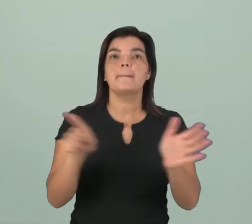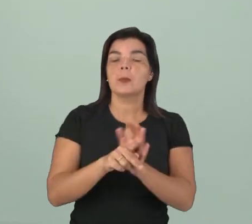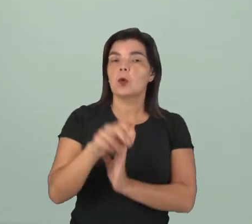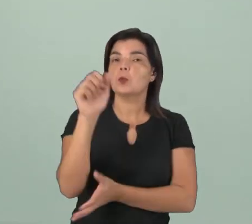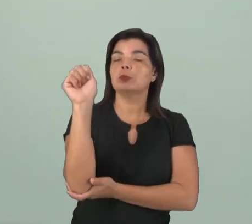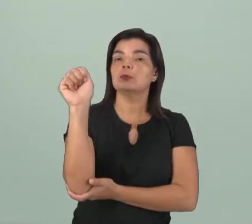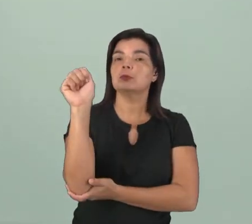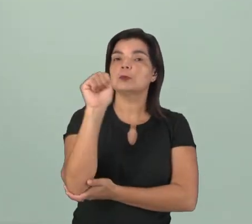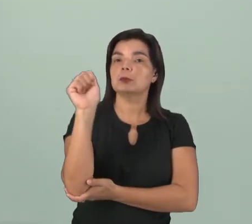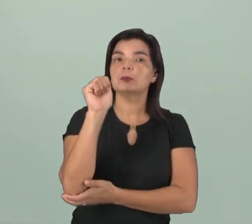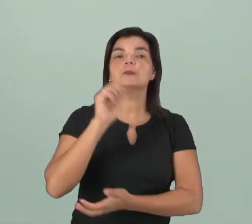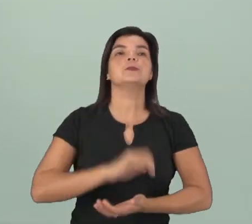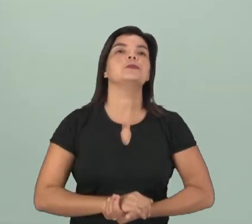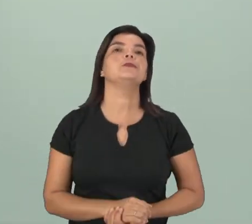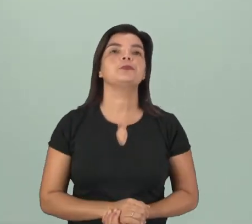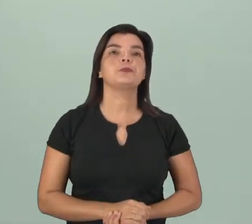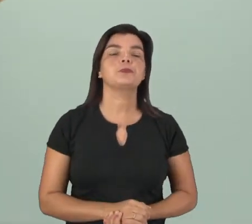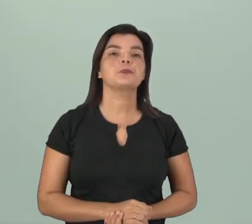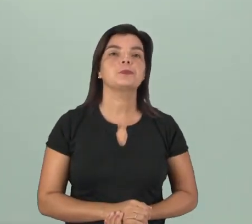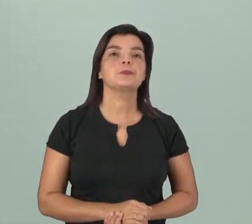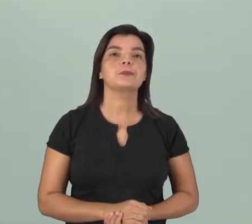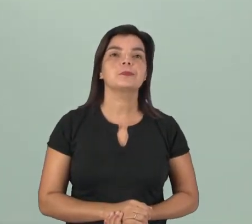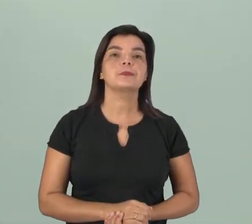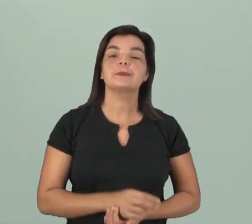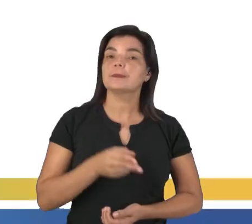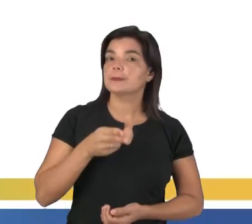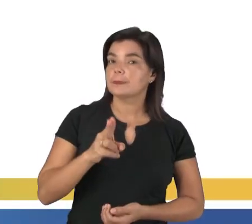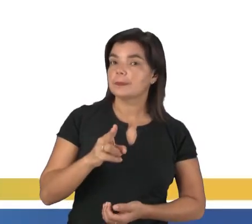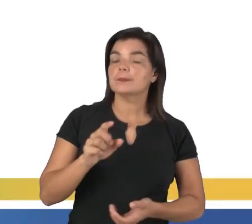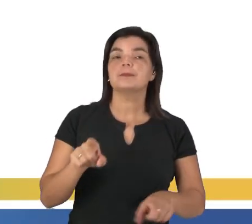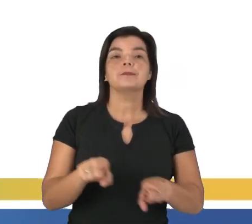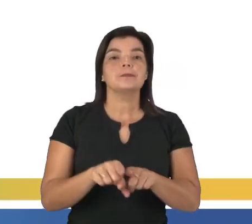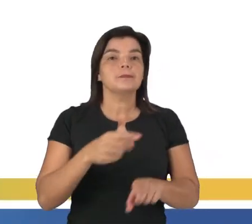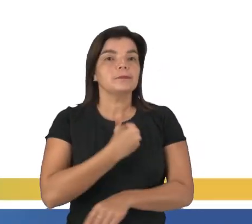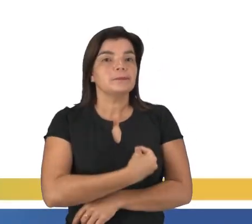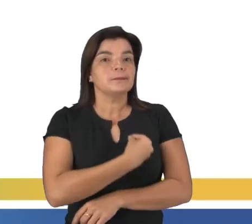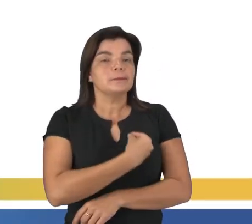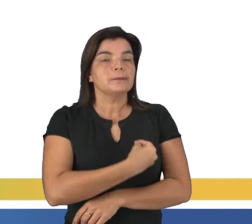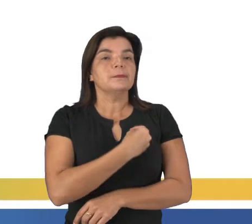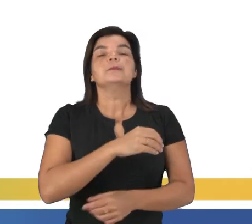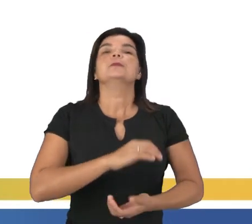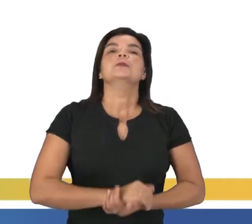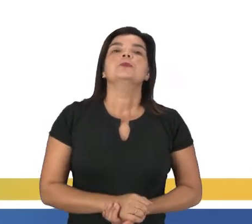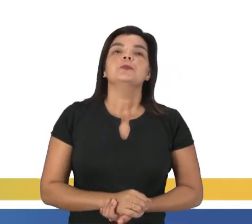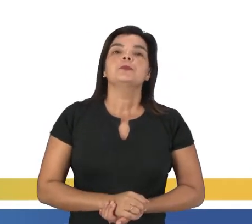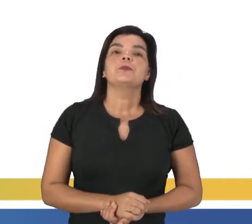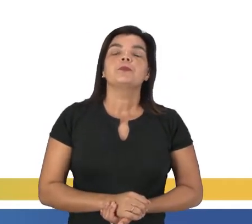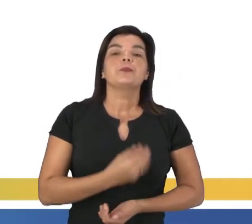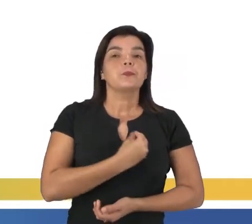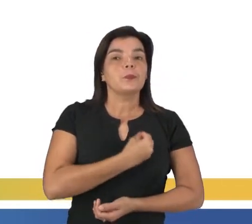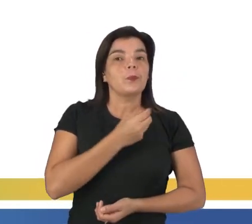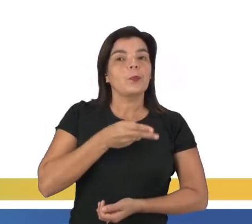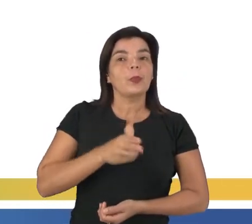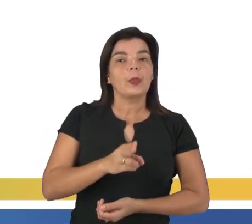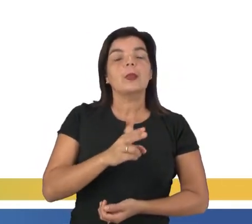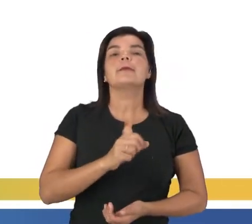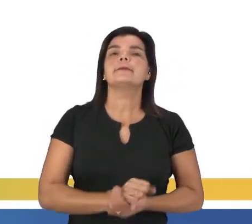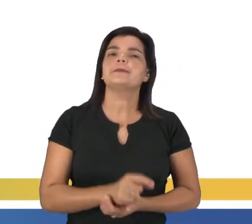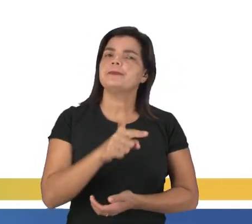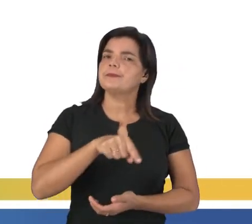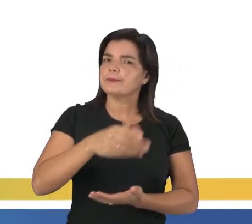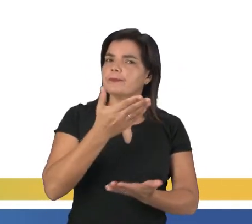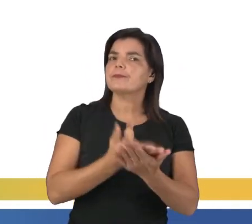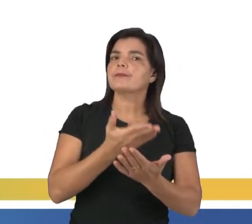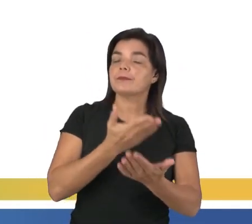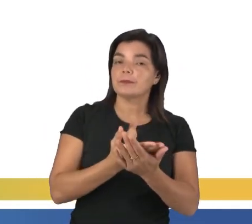Argentina. Continuando aqui, em continuidade, temos o presente contínuo, né? O presente contínuo. Se estuda